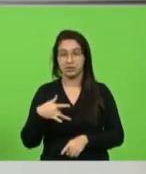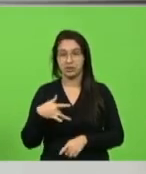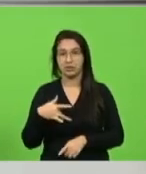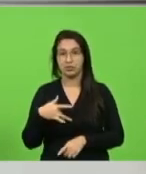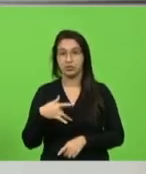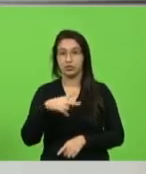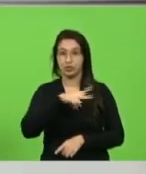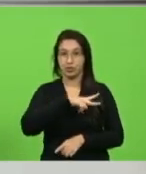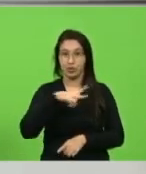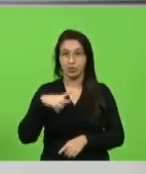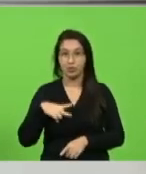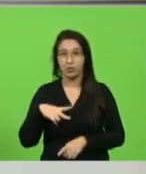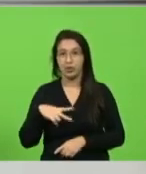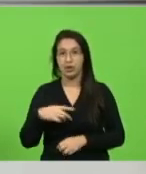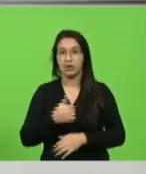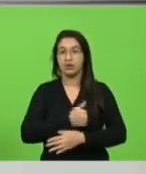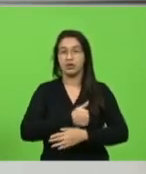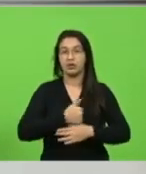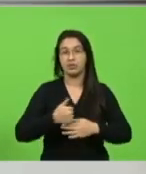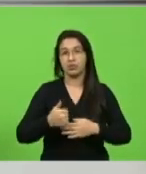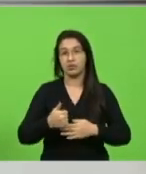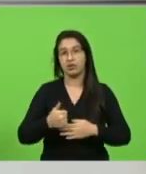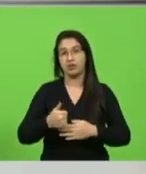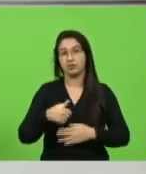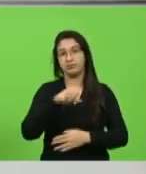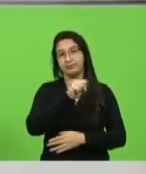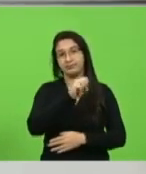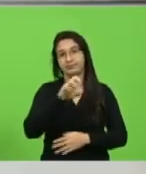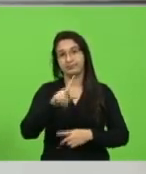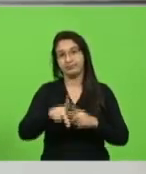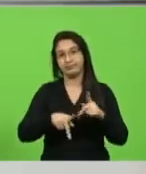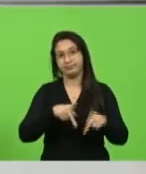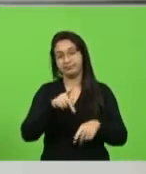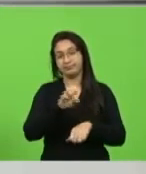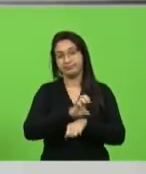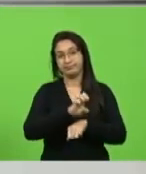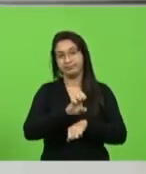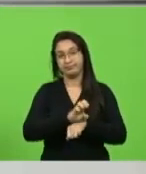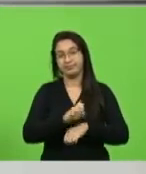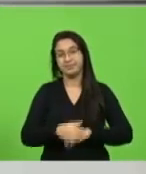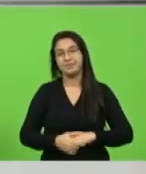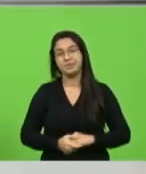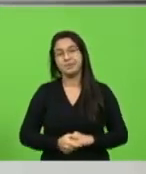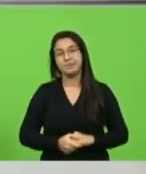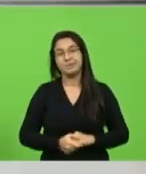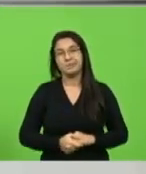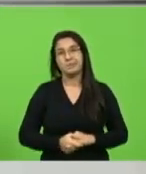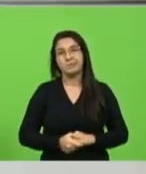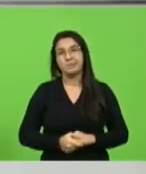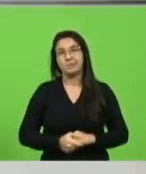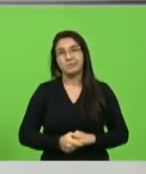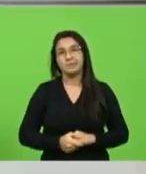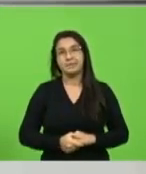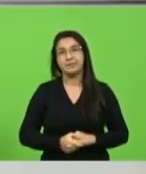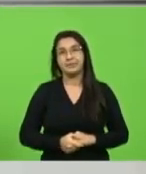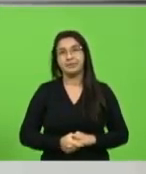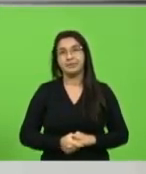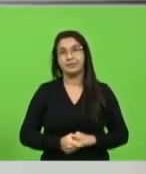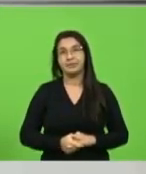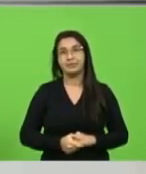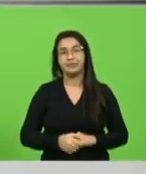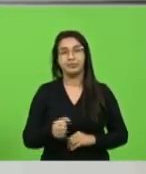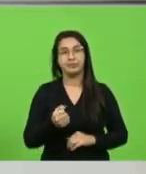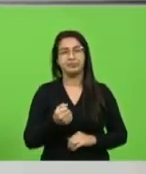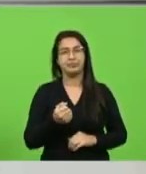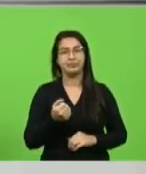moral do Estado catarinense. Referido conjunto indiciário, conquanto não